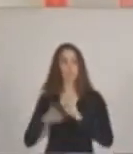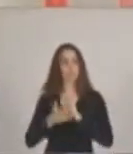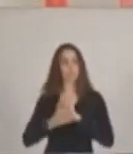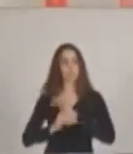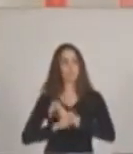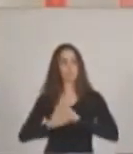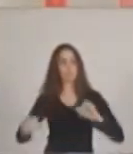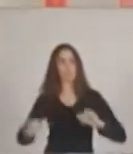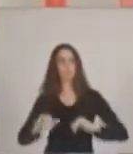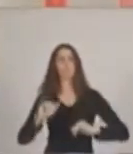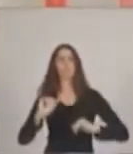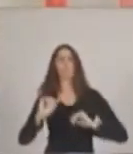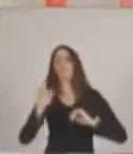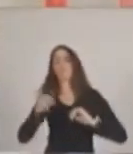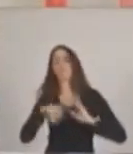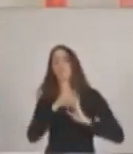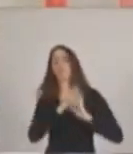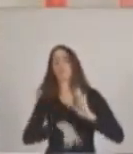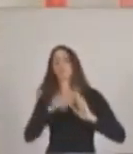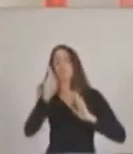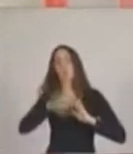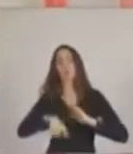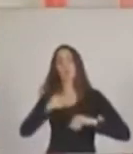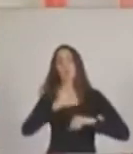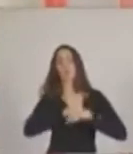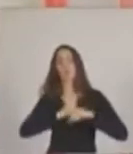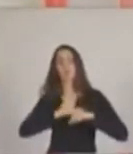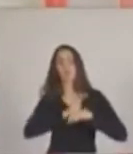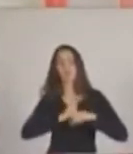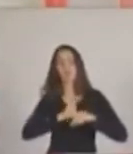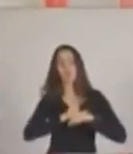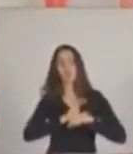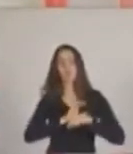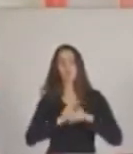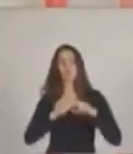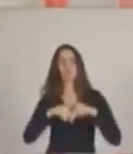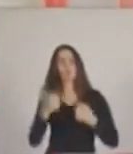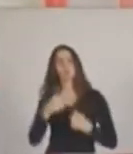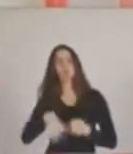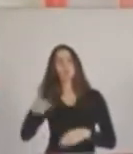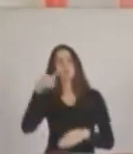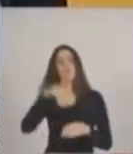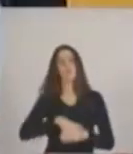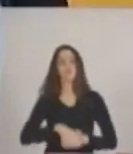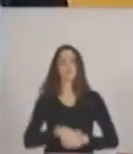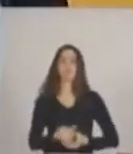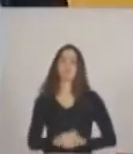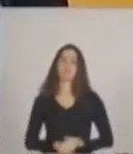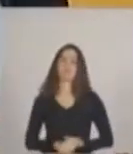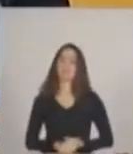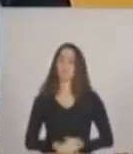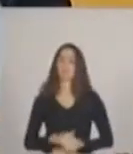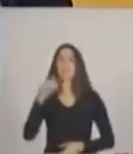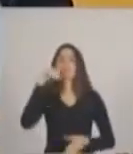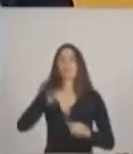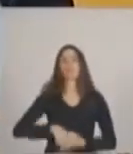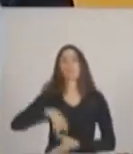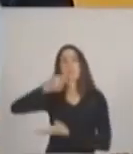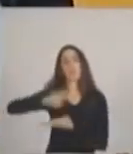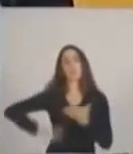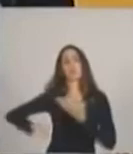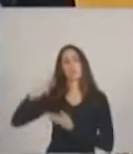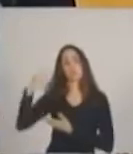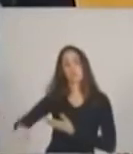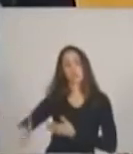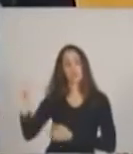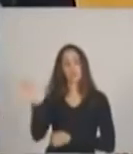que eu quero ter a clareza que nós estaremos votando. O deputado Marcelo... Eu não vou votar no relatório dele, eu não voto no relatório